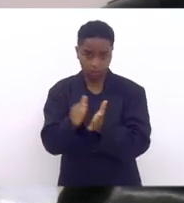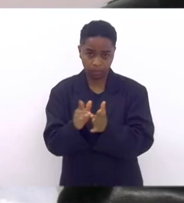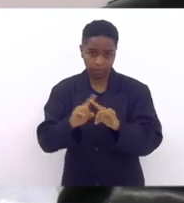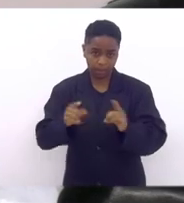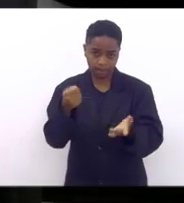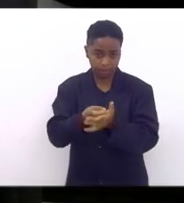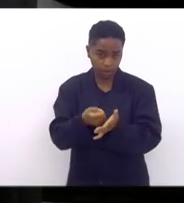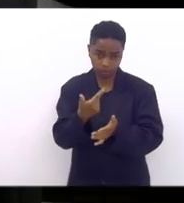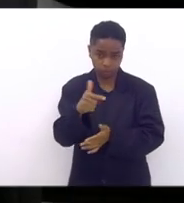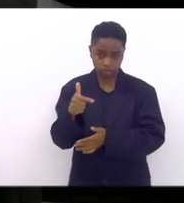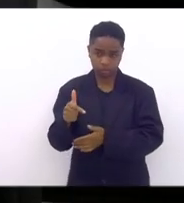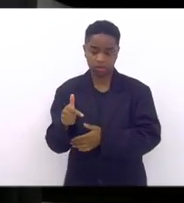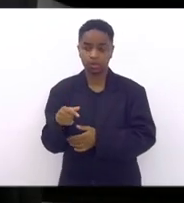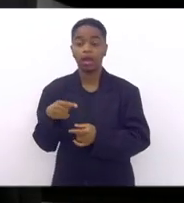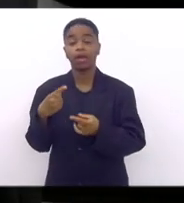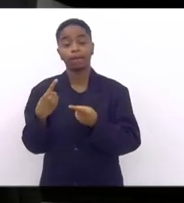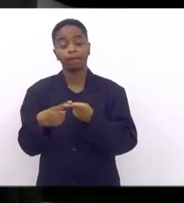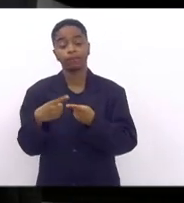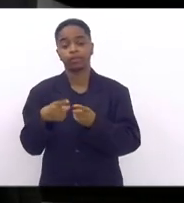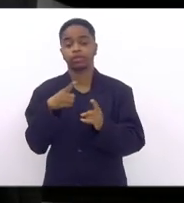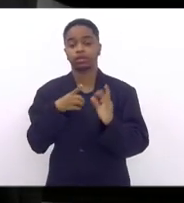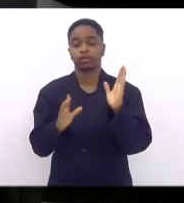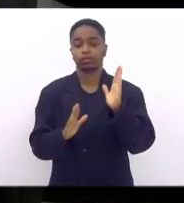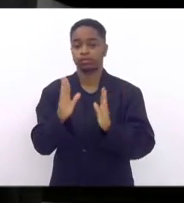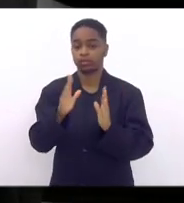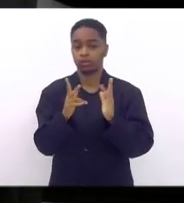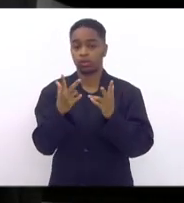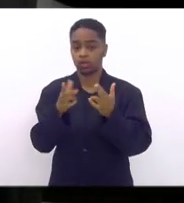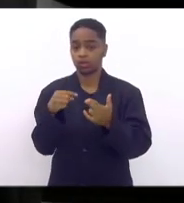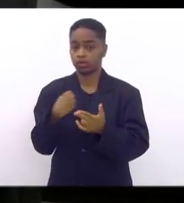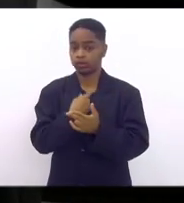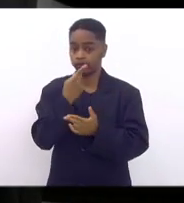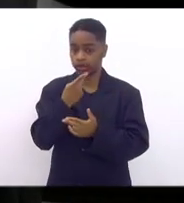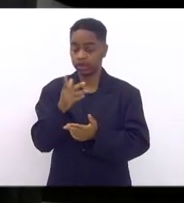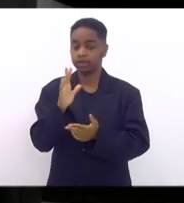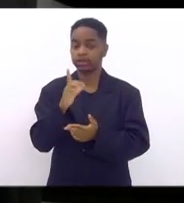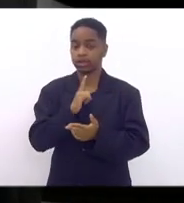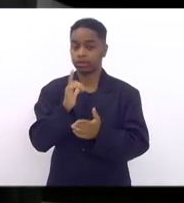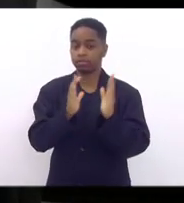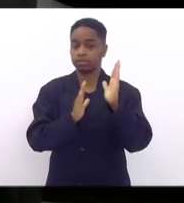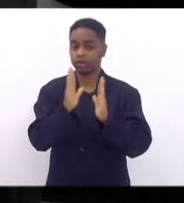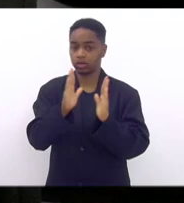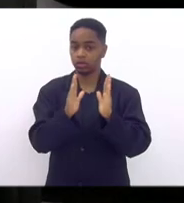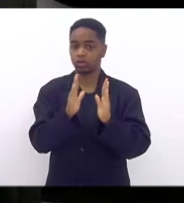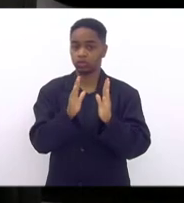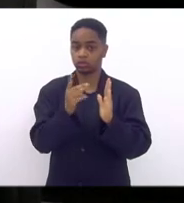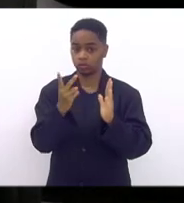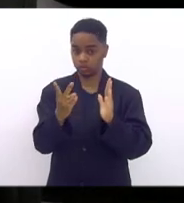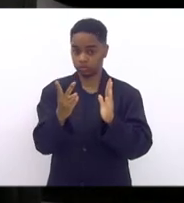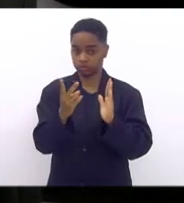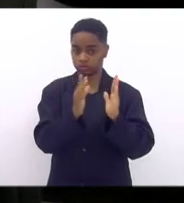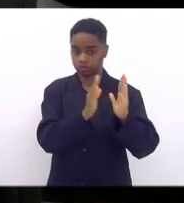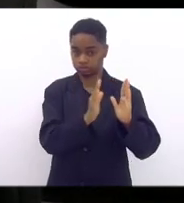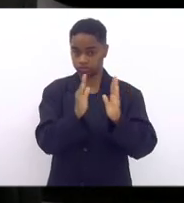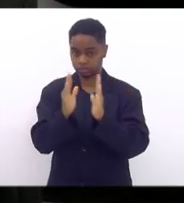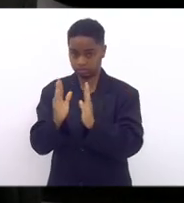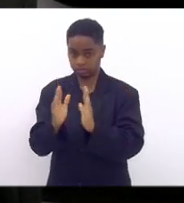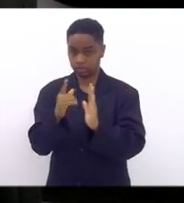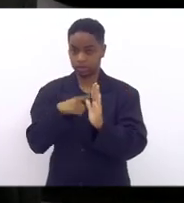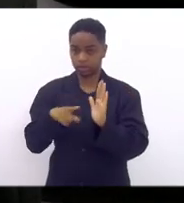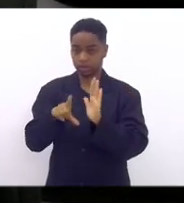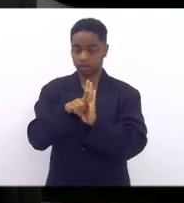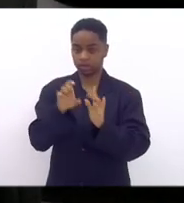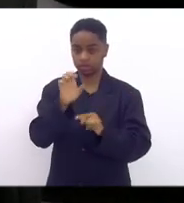é porque elas têm uma fase como a gente viu da outra vez ela tem uma fase de recurso né são duas fases iniciais previstas pela lei estadual